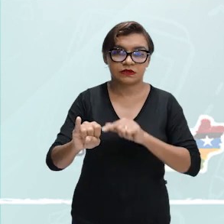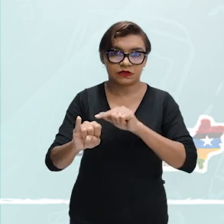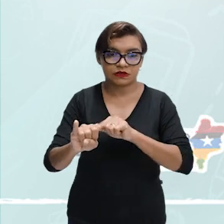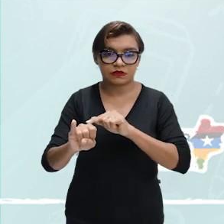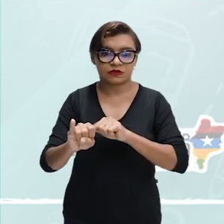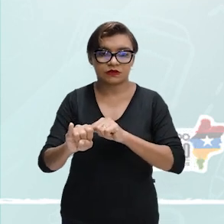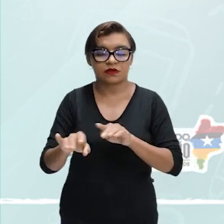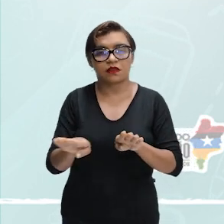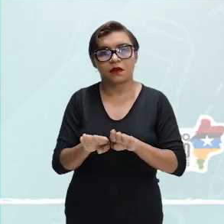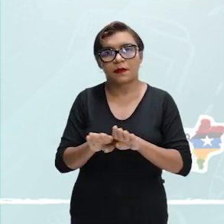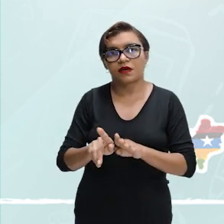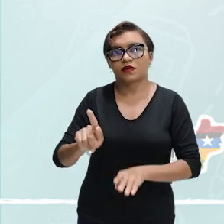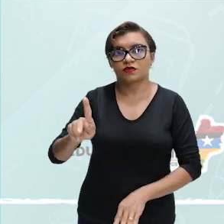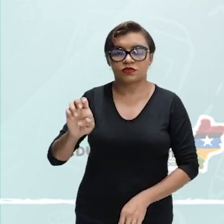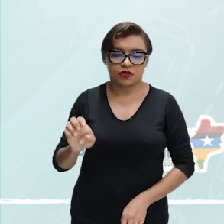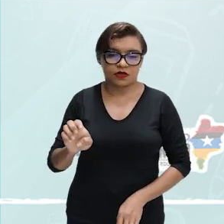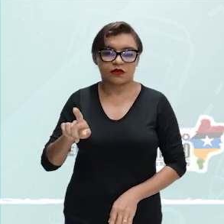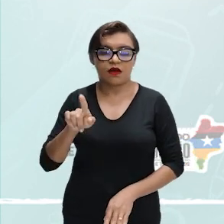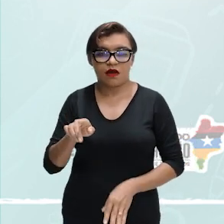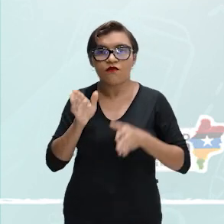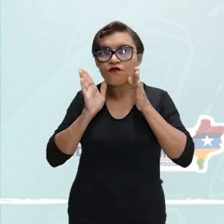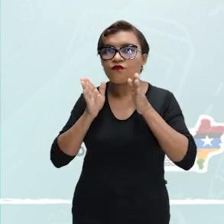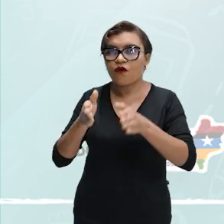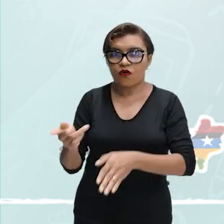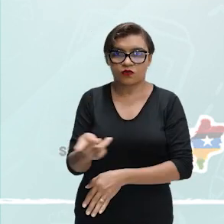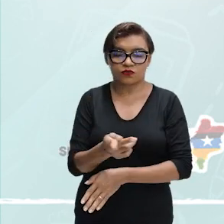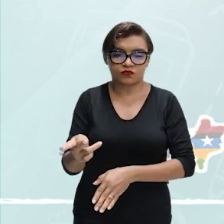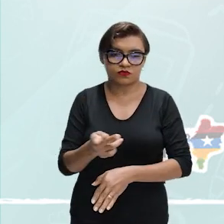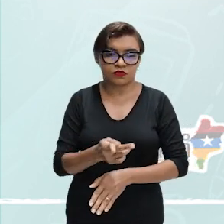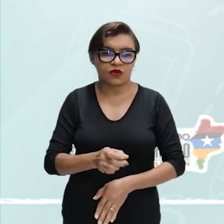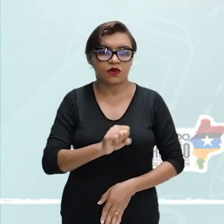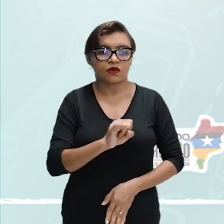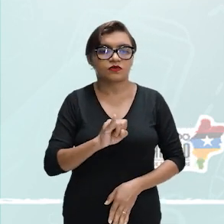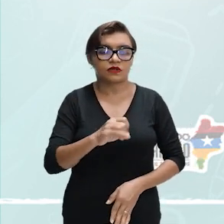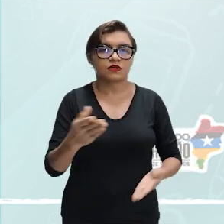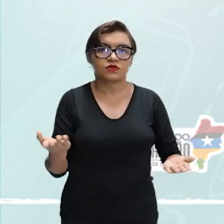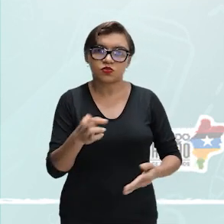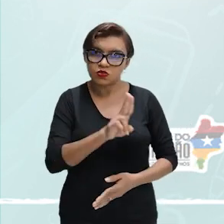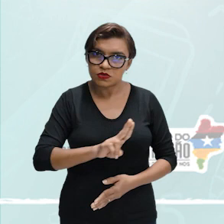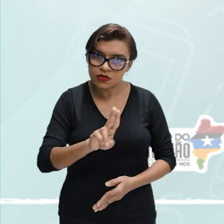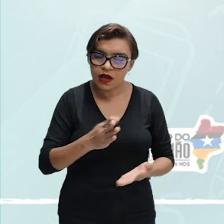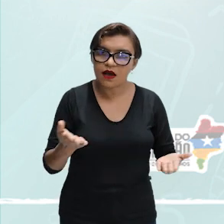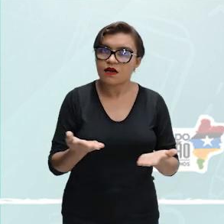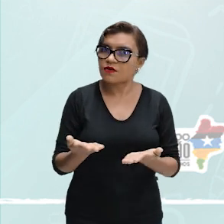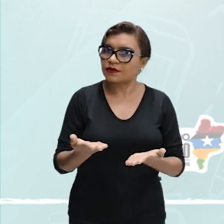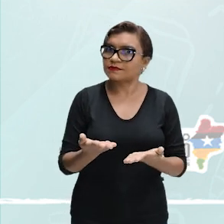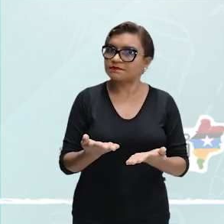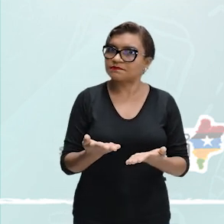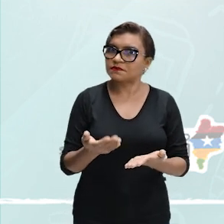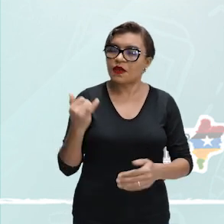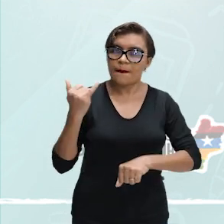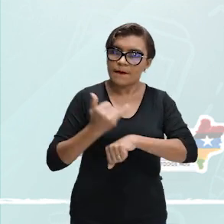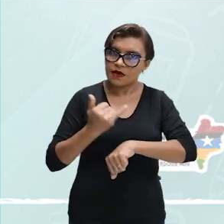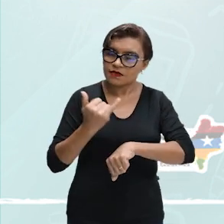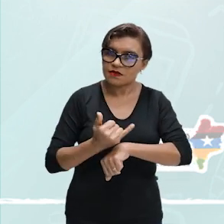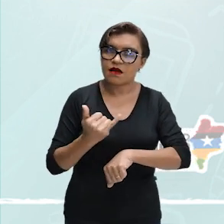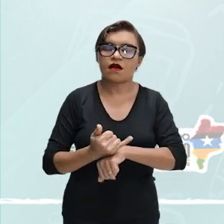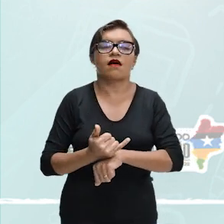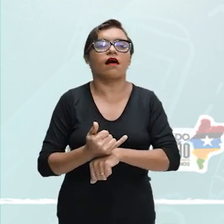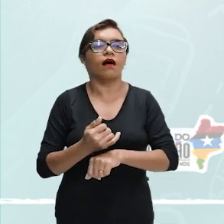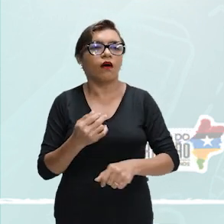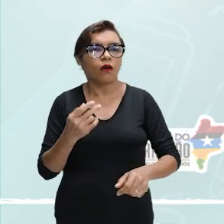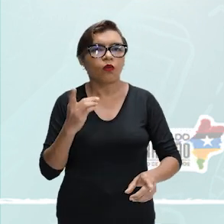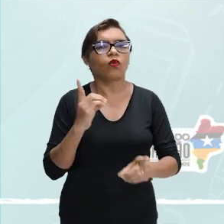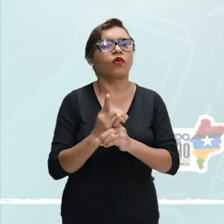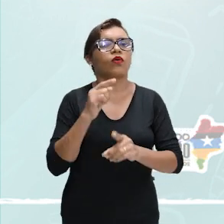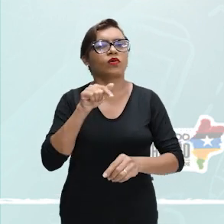Nós estamos sempre enfatizando os dois. O silício está sendo muito utilizado agora, né? É um metal muito fácil de se encontrar,